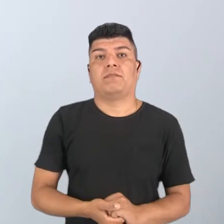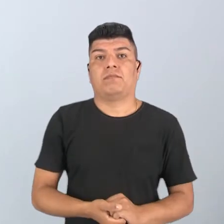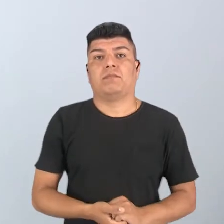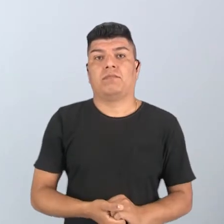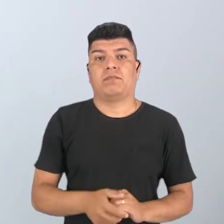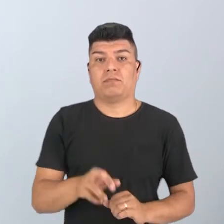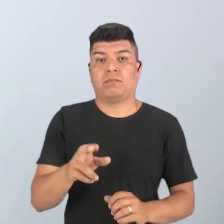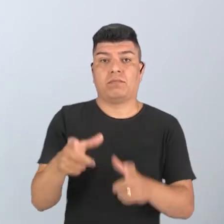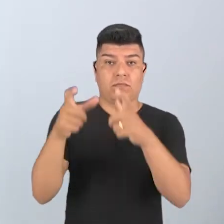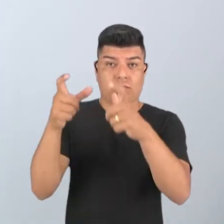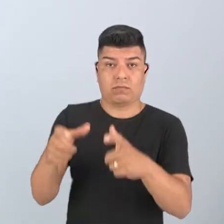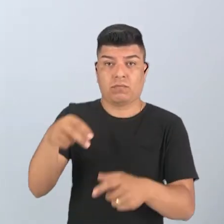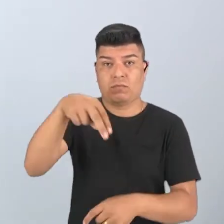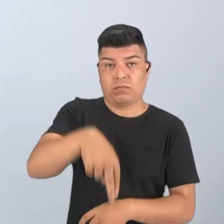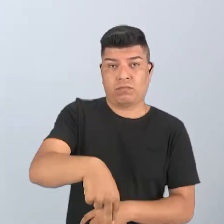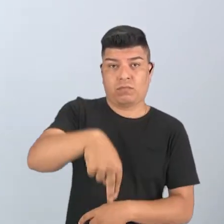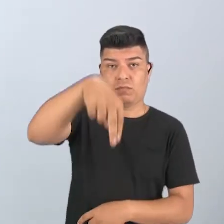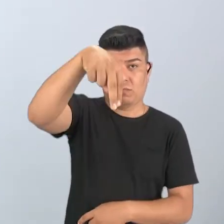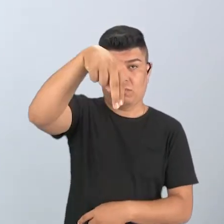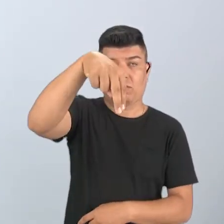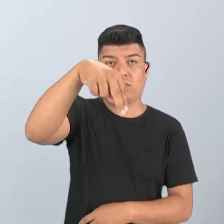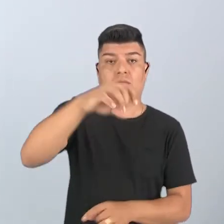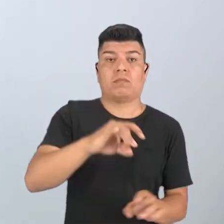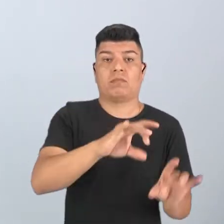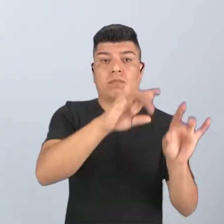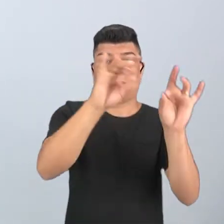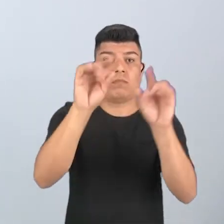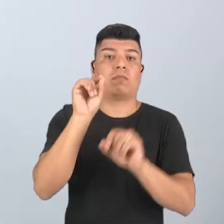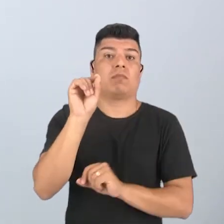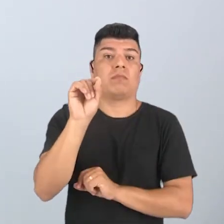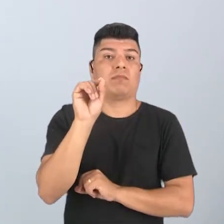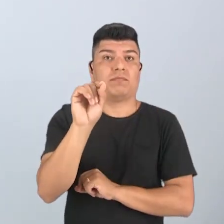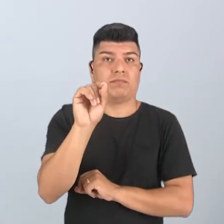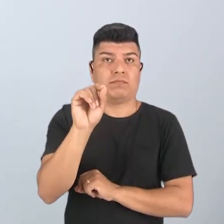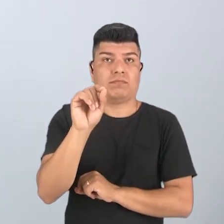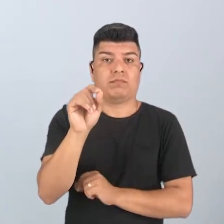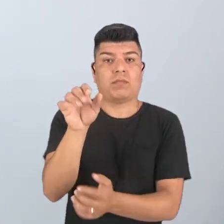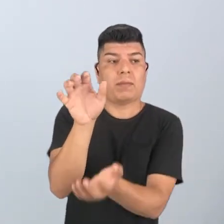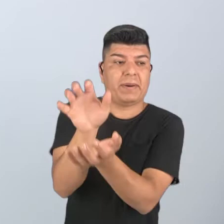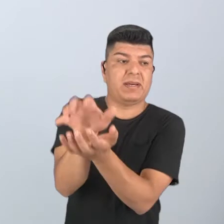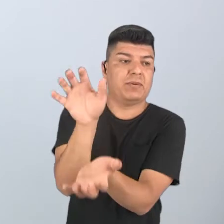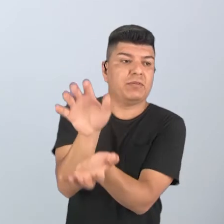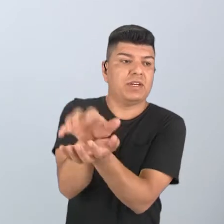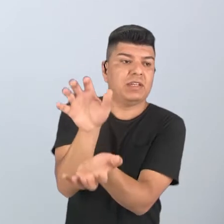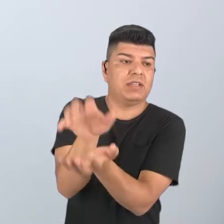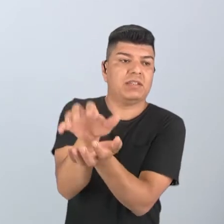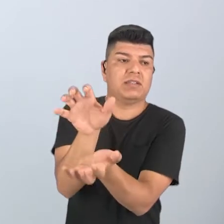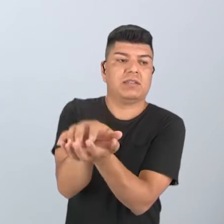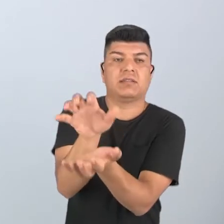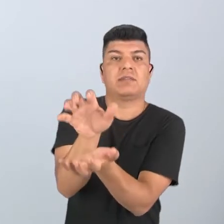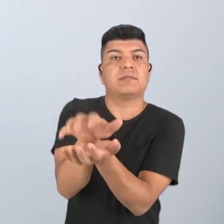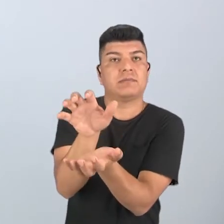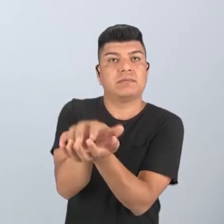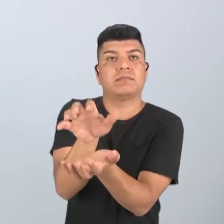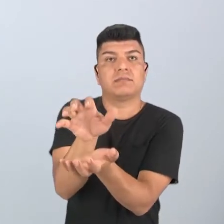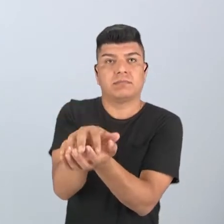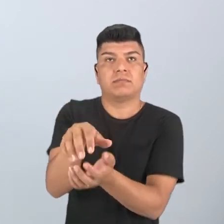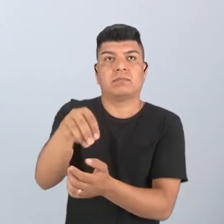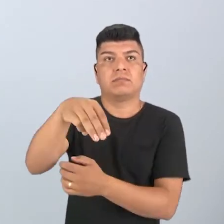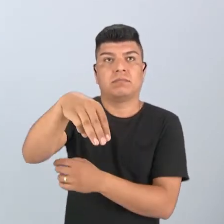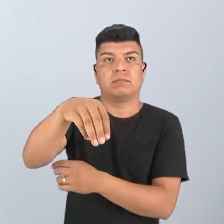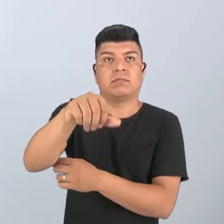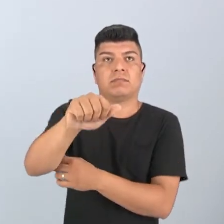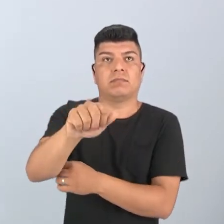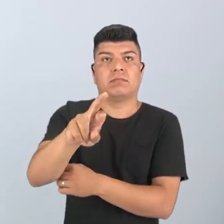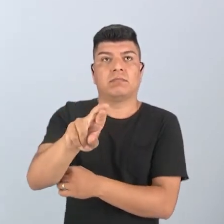da região Nordeste, mais especificamente pernambucana, em Pernambuco, certo? E o maracatu